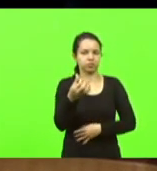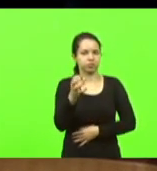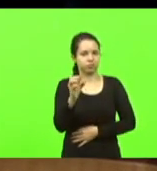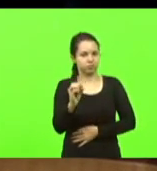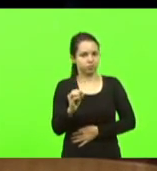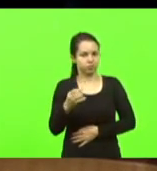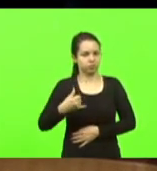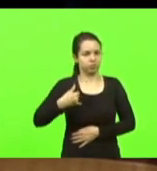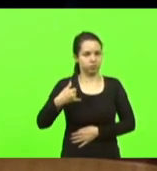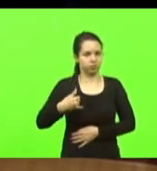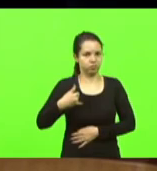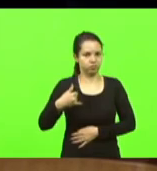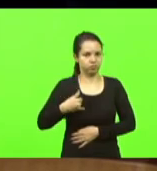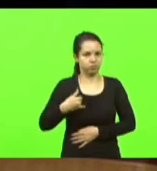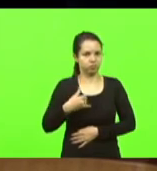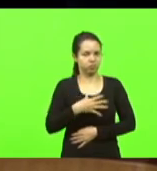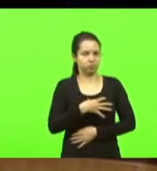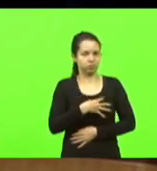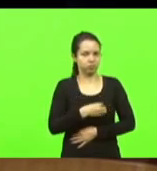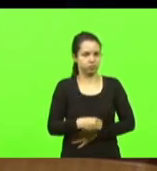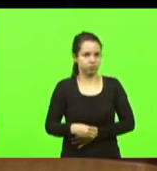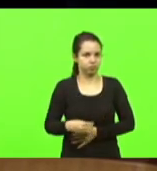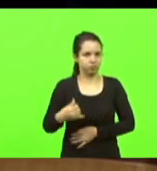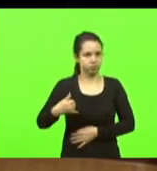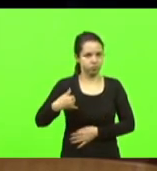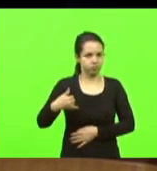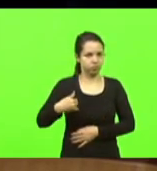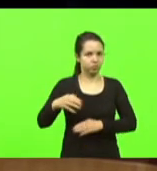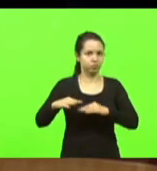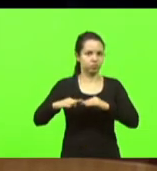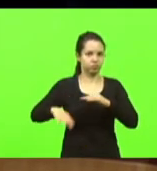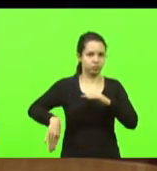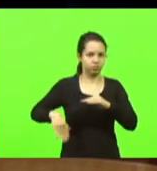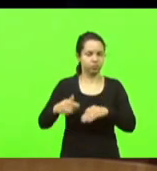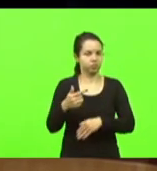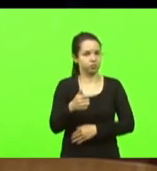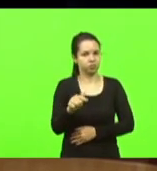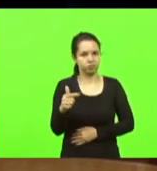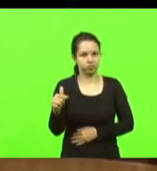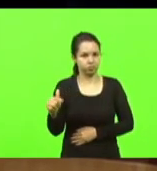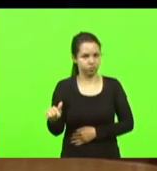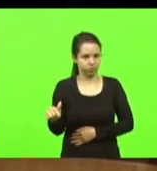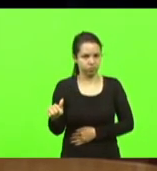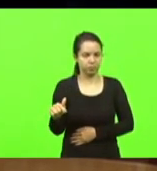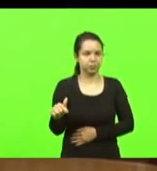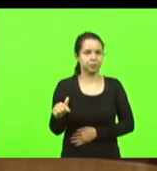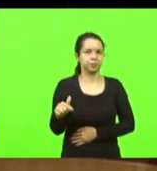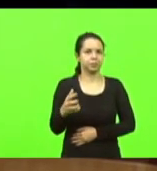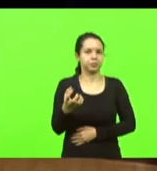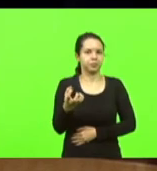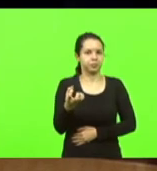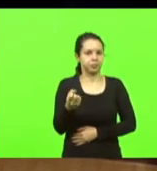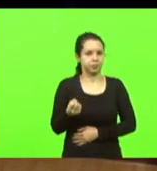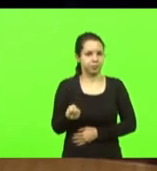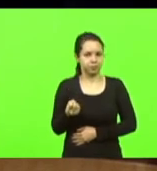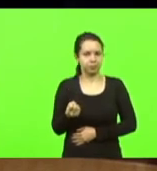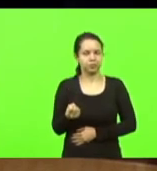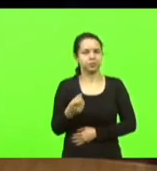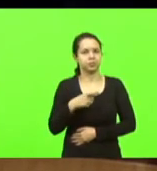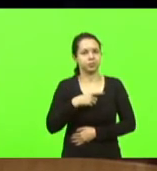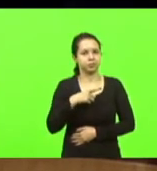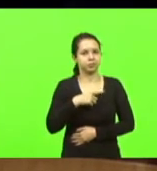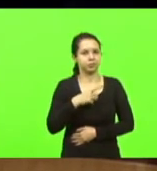não tem filho menor a um segurado que recebe r$ 3000 nesse caso